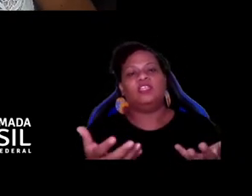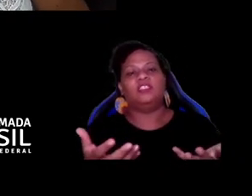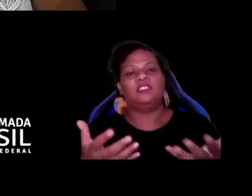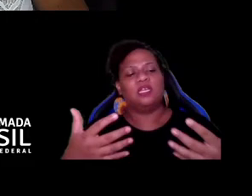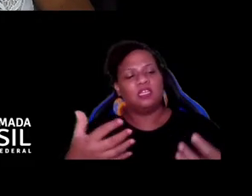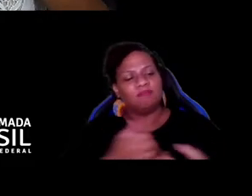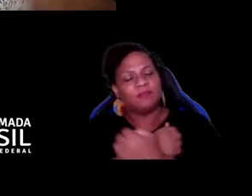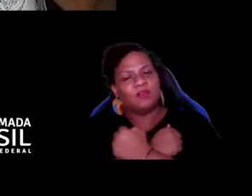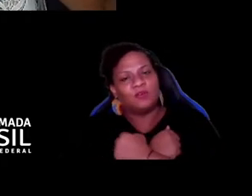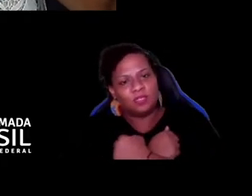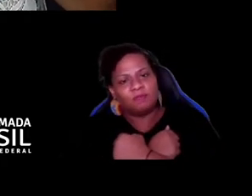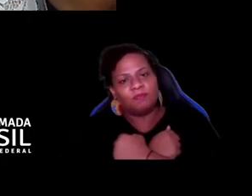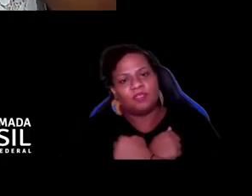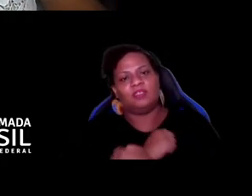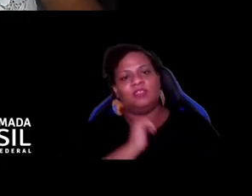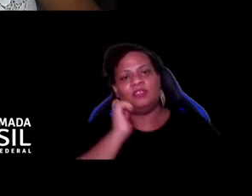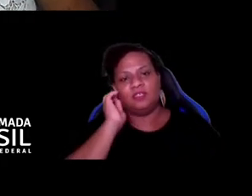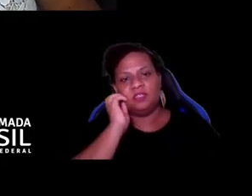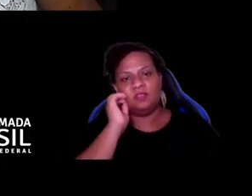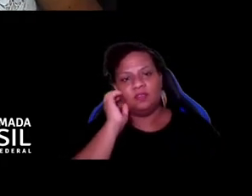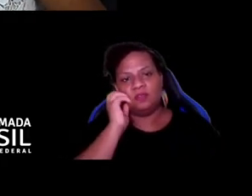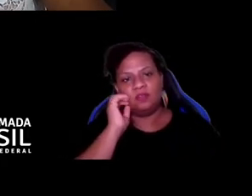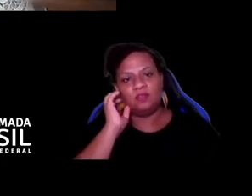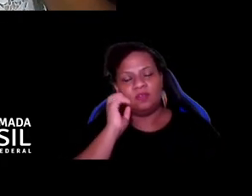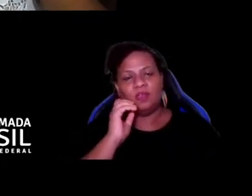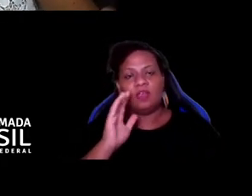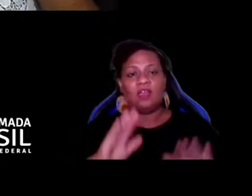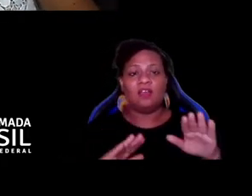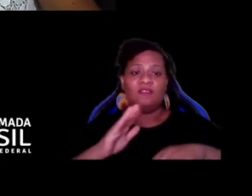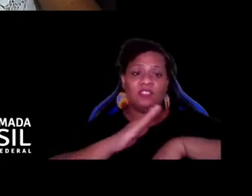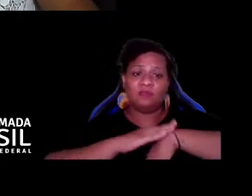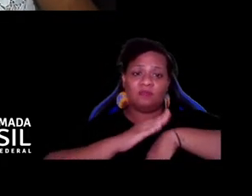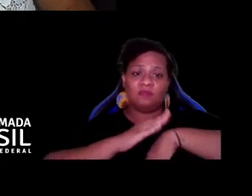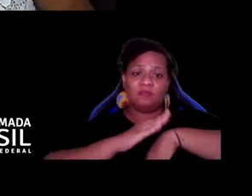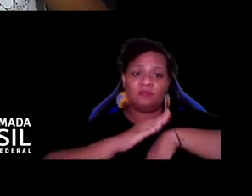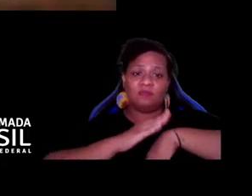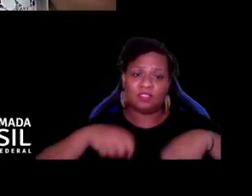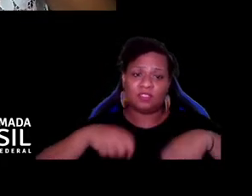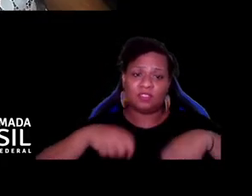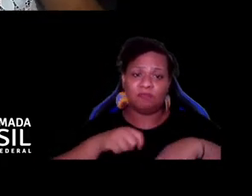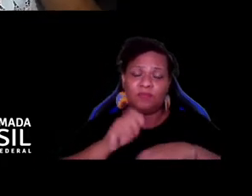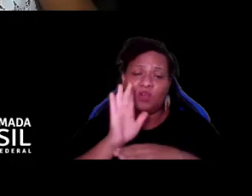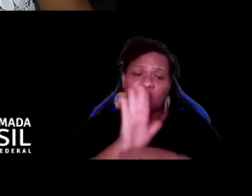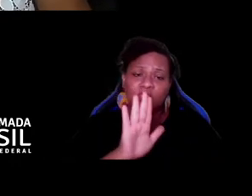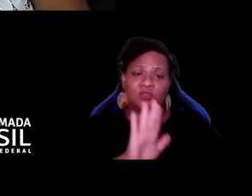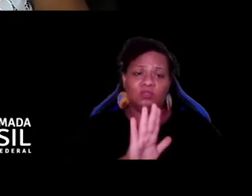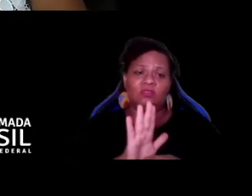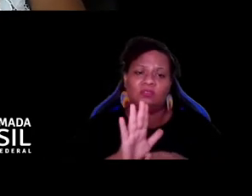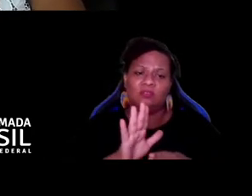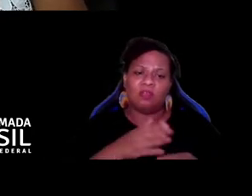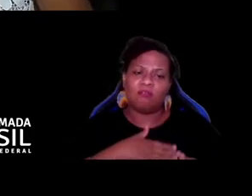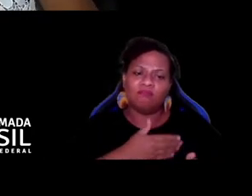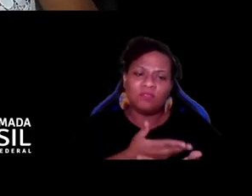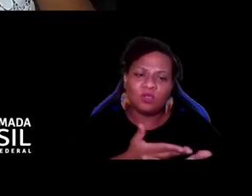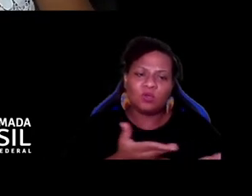acolhimento ou um momento em que você possa ajudar, que você possa contribuir de alguma